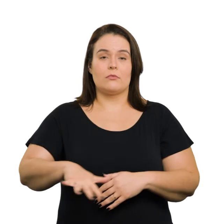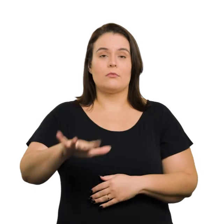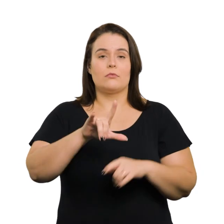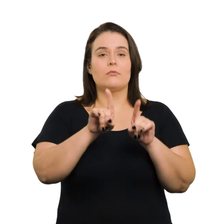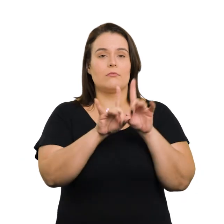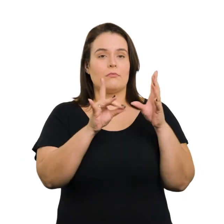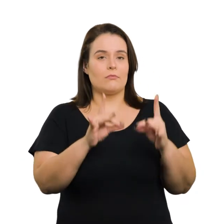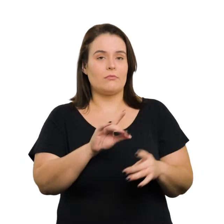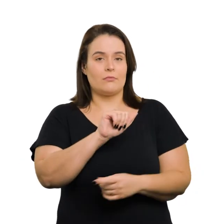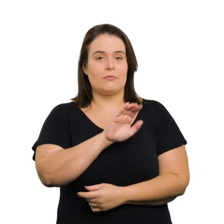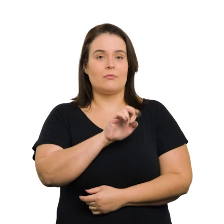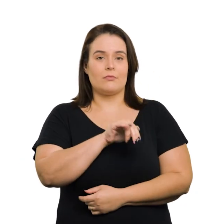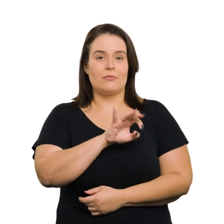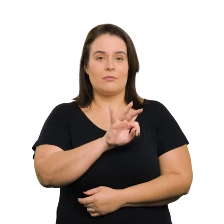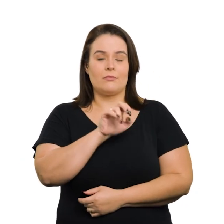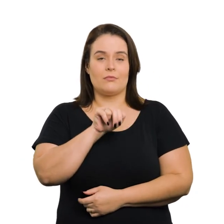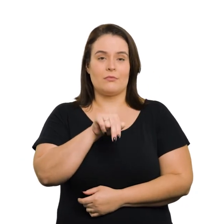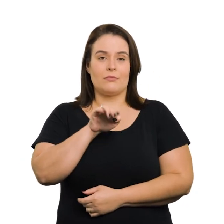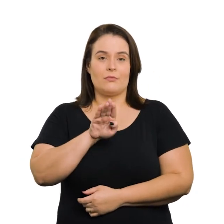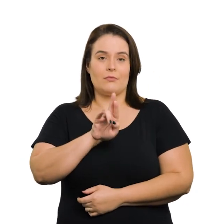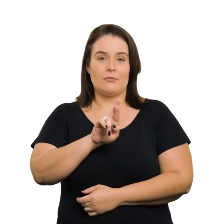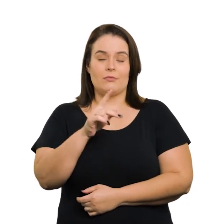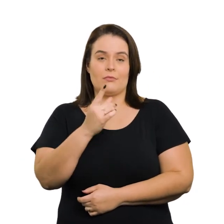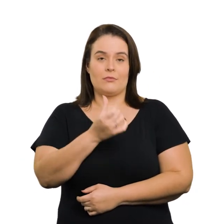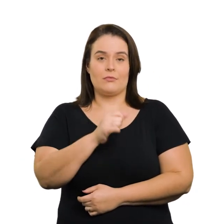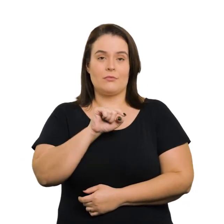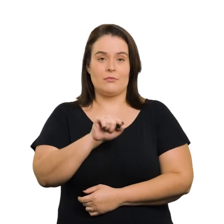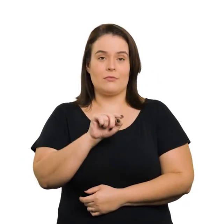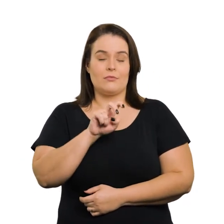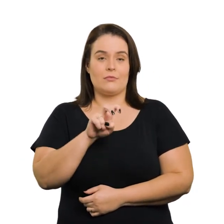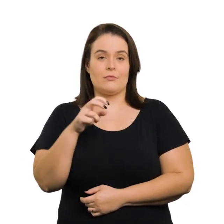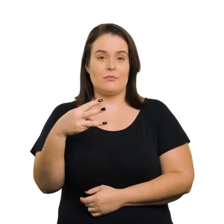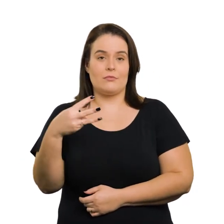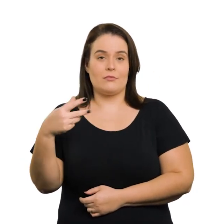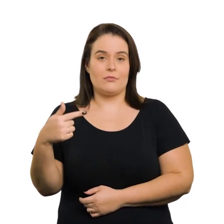mais detalhadamente na ABNT NBR